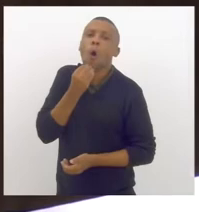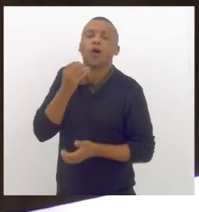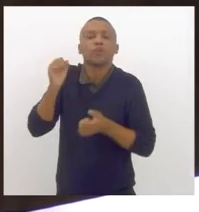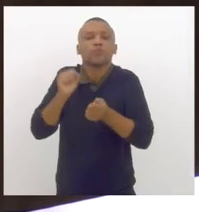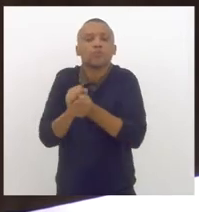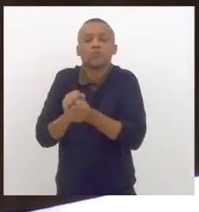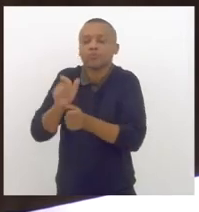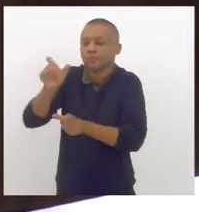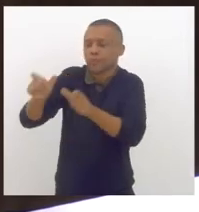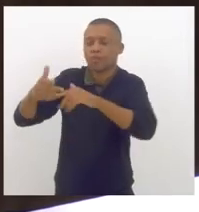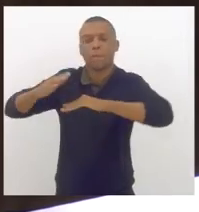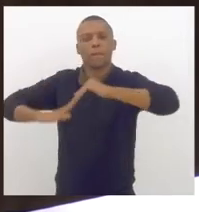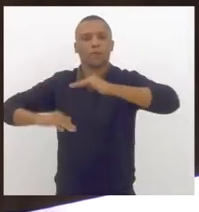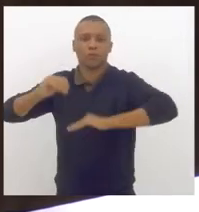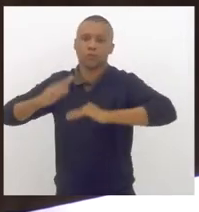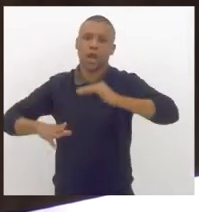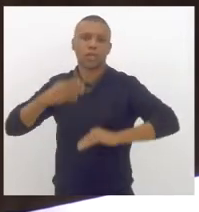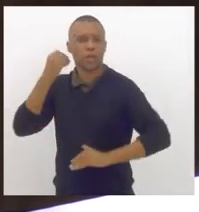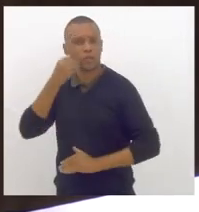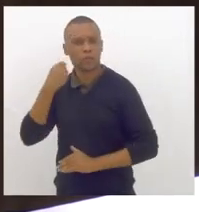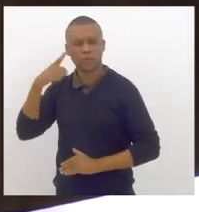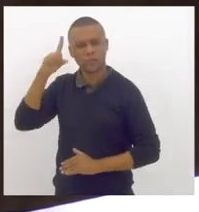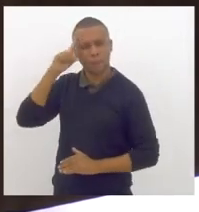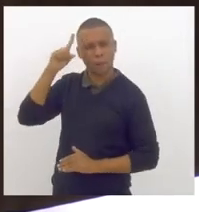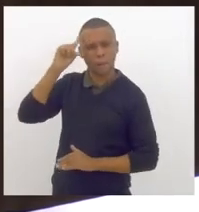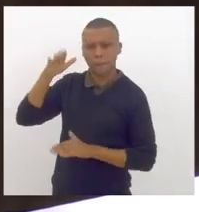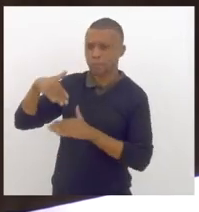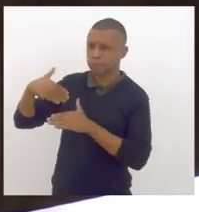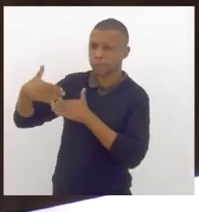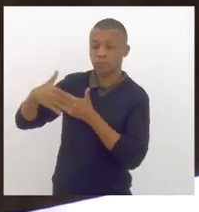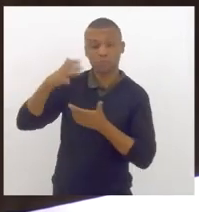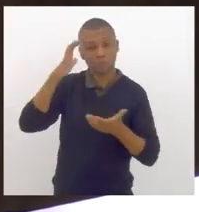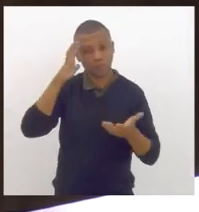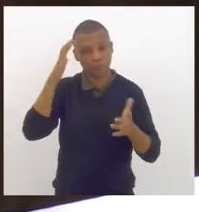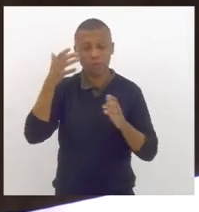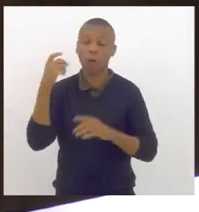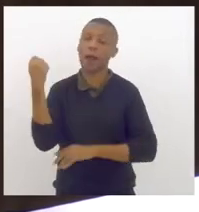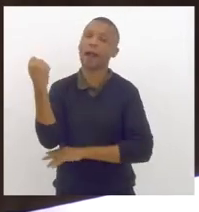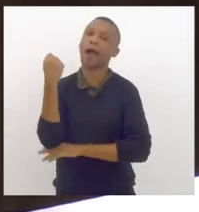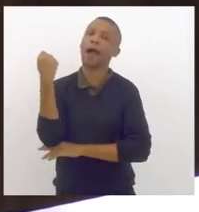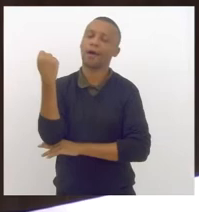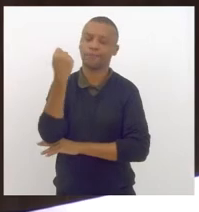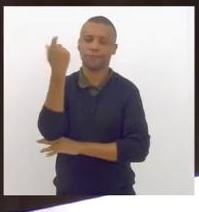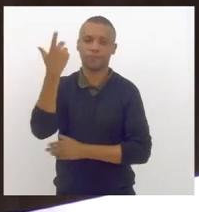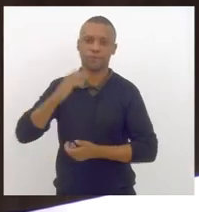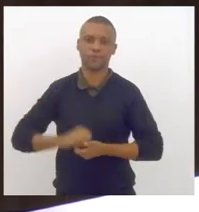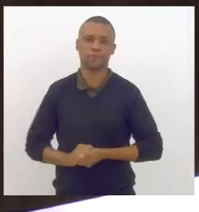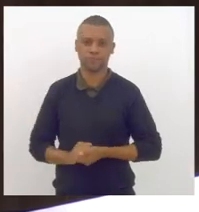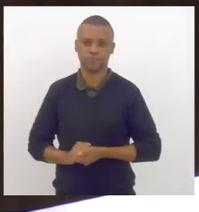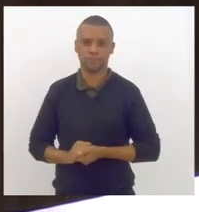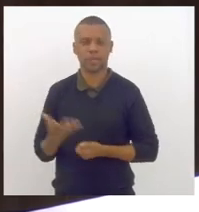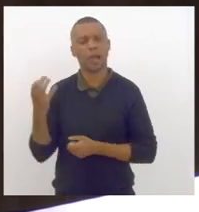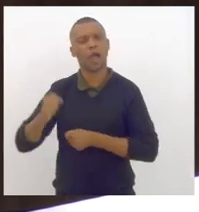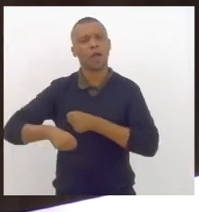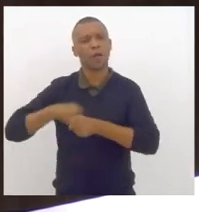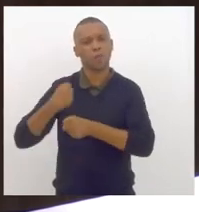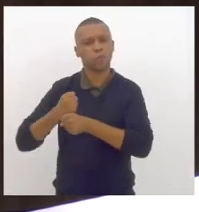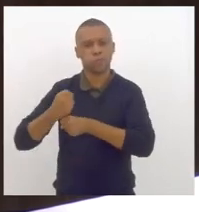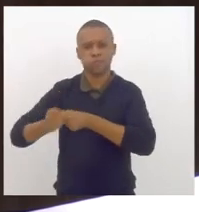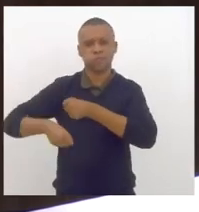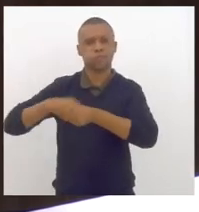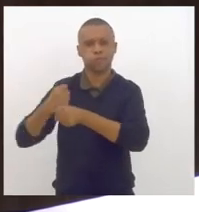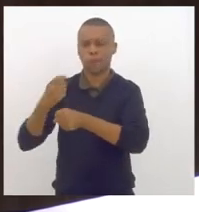de viver o dia a dia de uma situação extremamente grave e que, ao longo dos anos, o